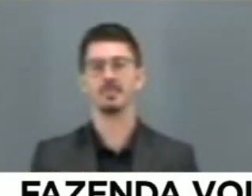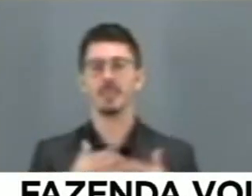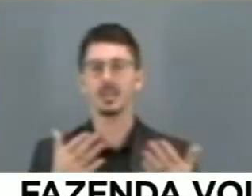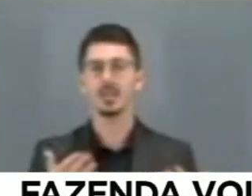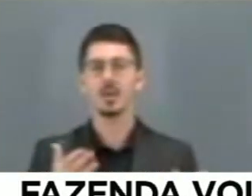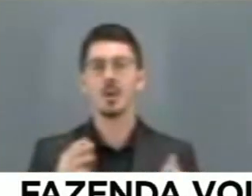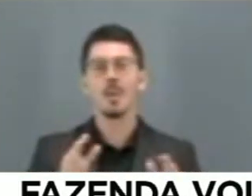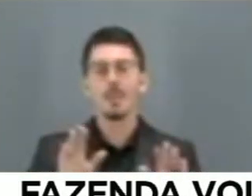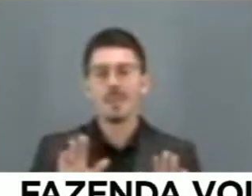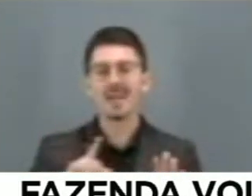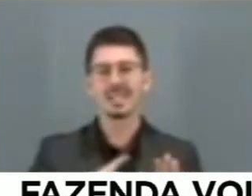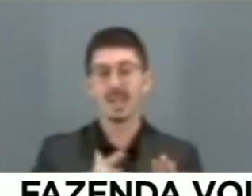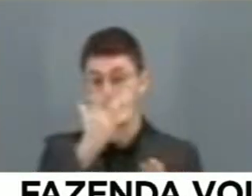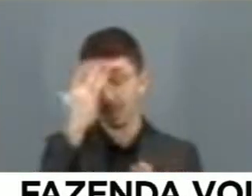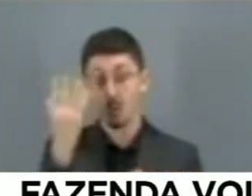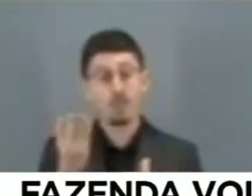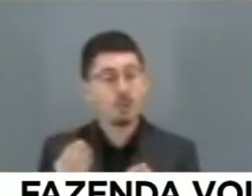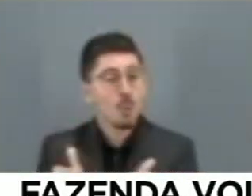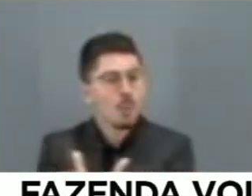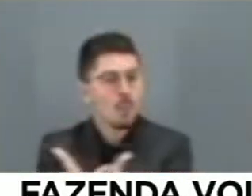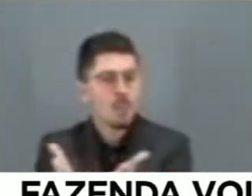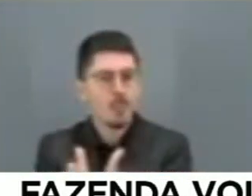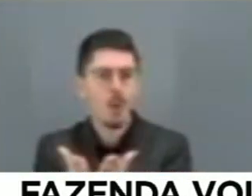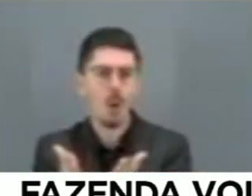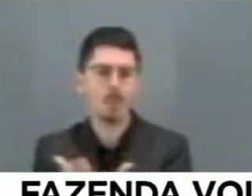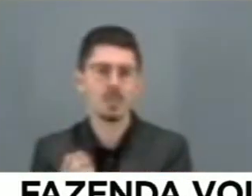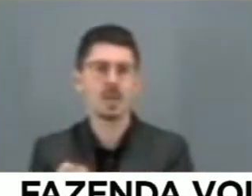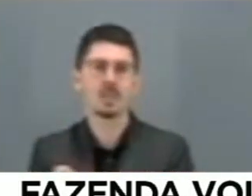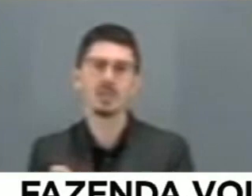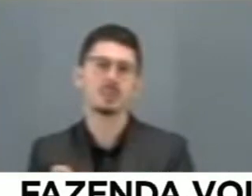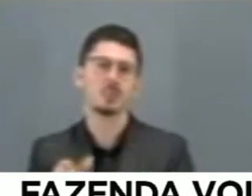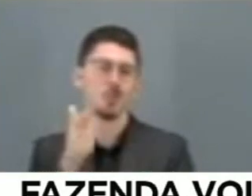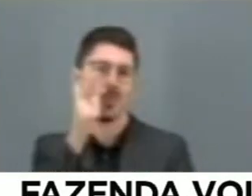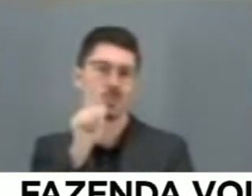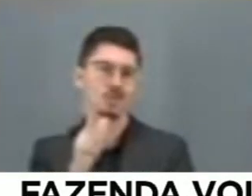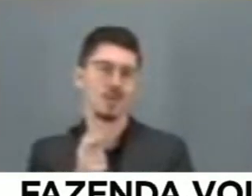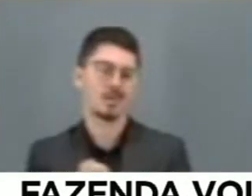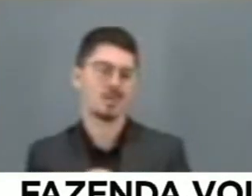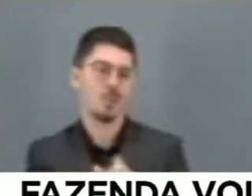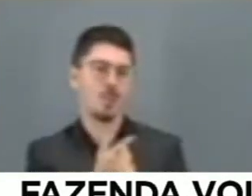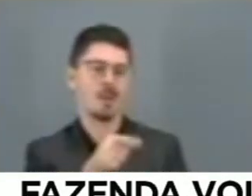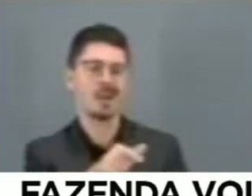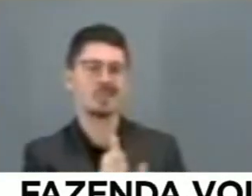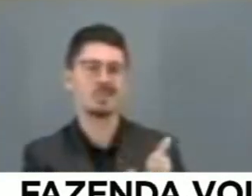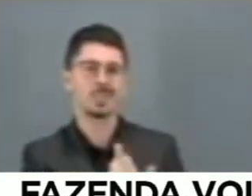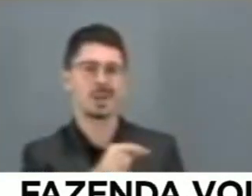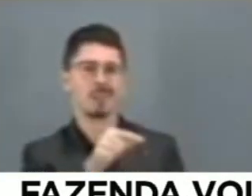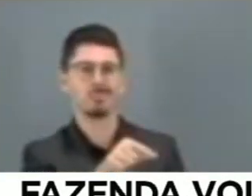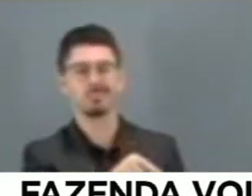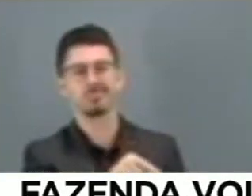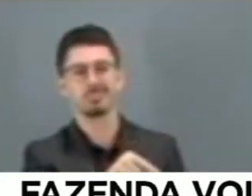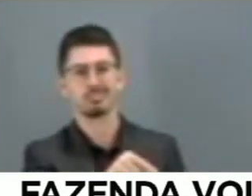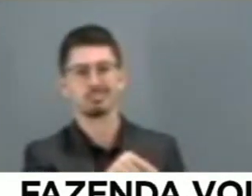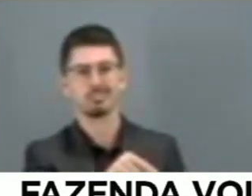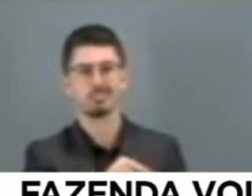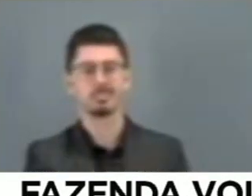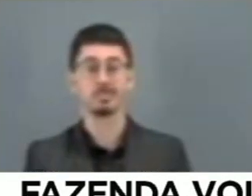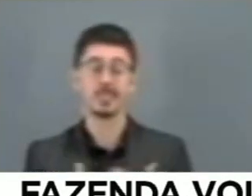pessoas de renda muito baixa que não vão conseguir mais comprar essa mercadoria, esse produto essencial, e que com